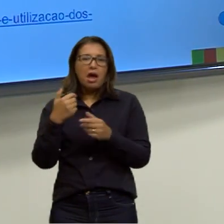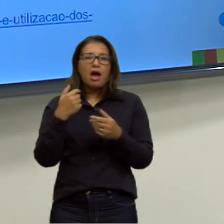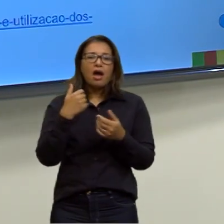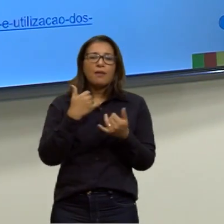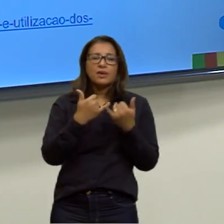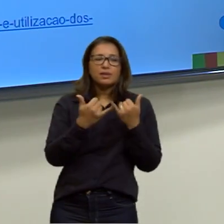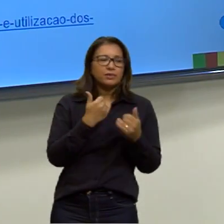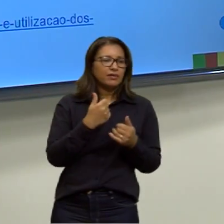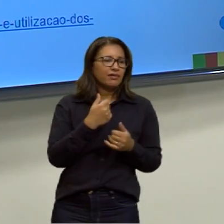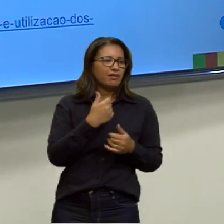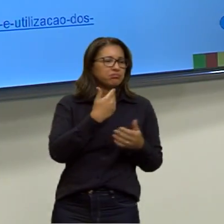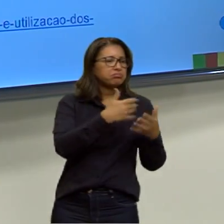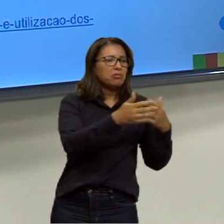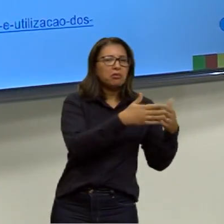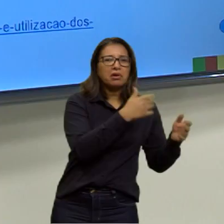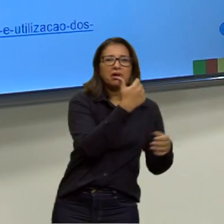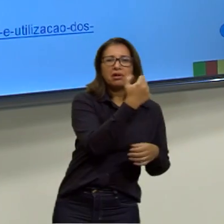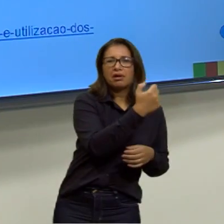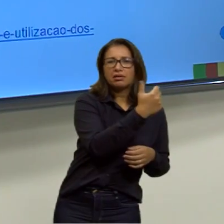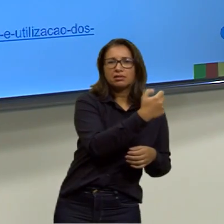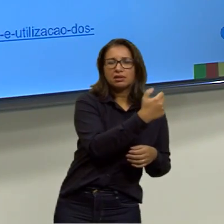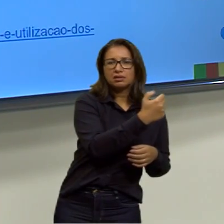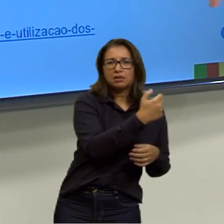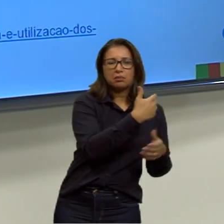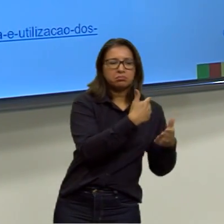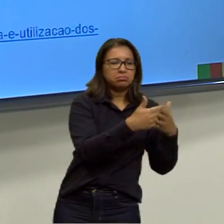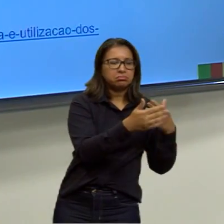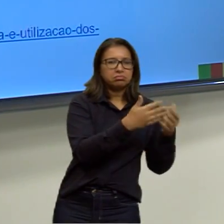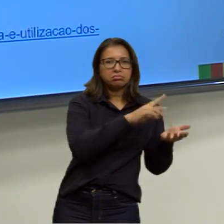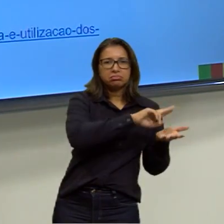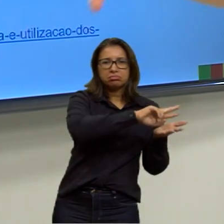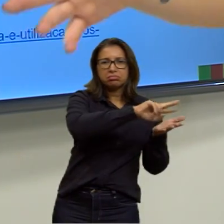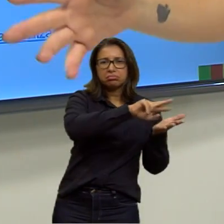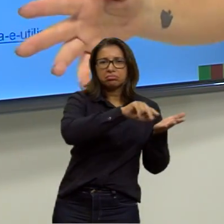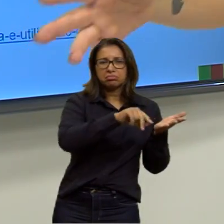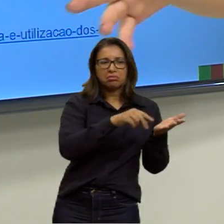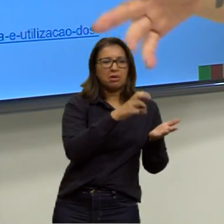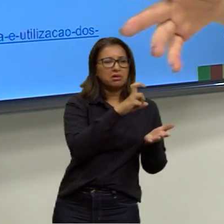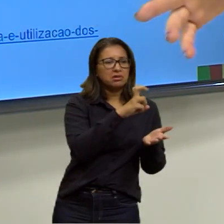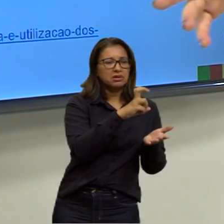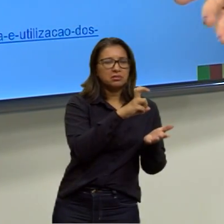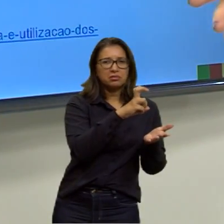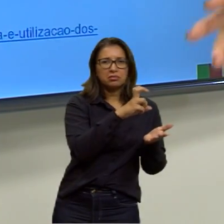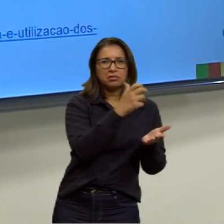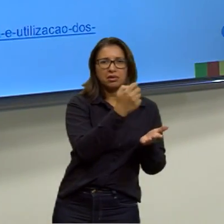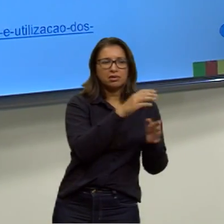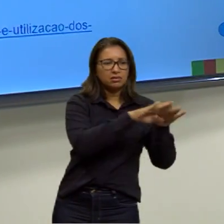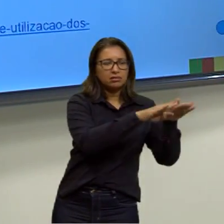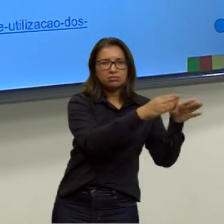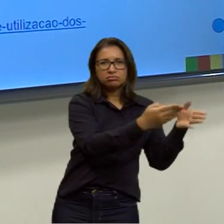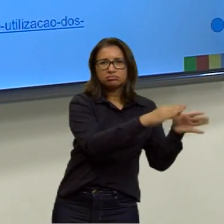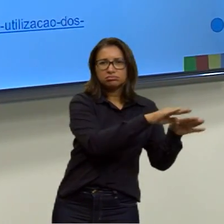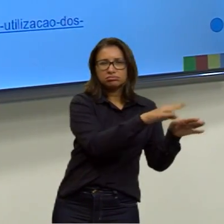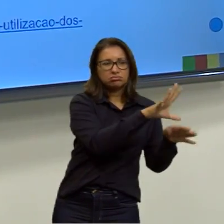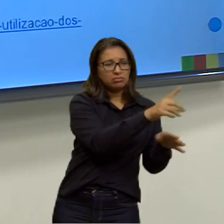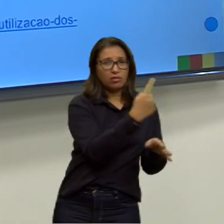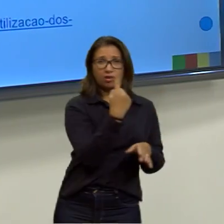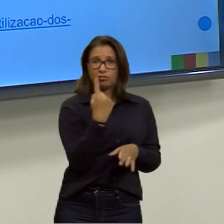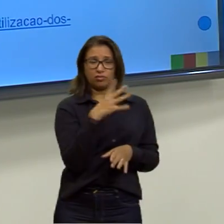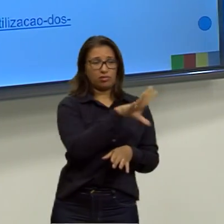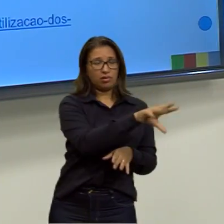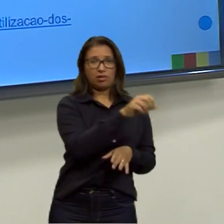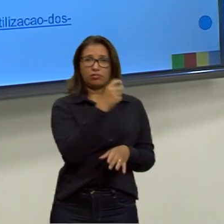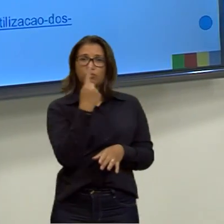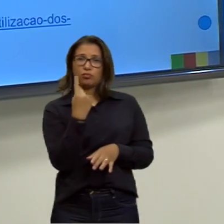alcançou uma caneta aí esse uma caneta pode ser que tenha sei lá cinco em cima da mesa e eu tô pedindo uma só